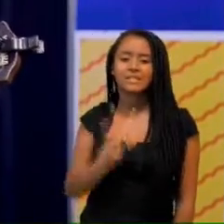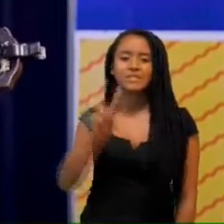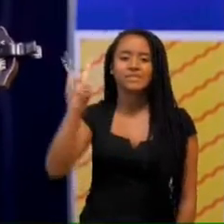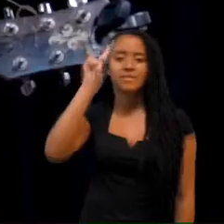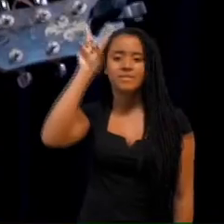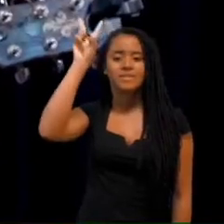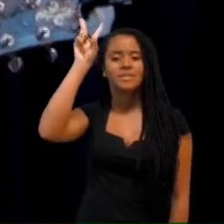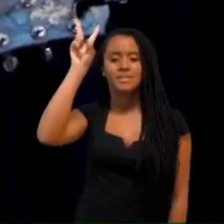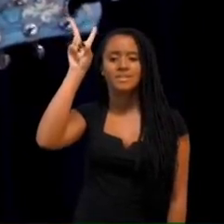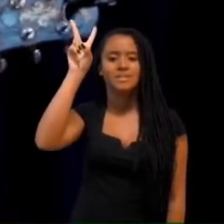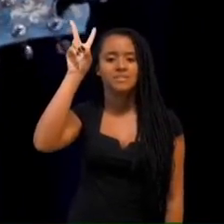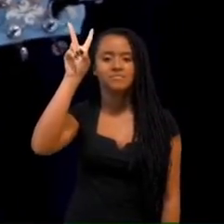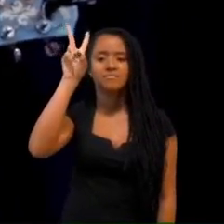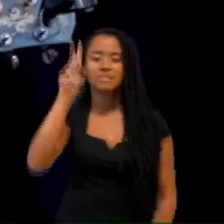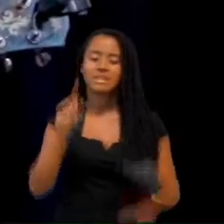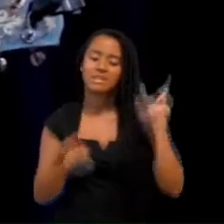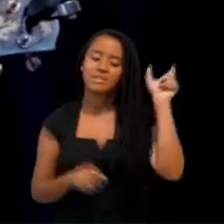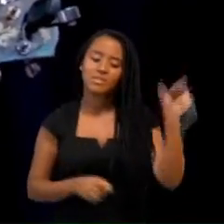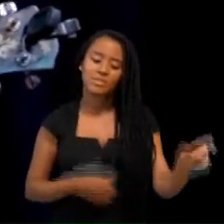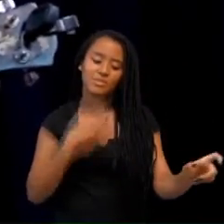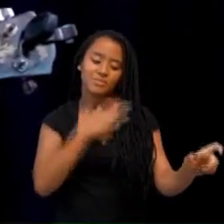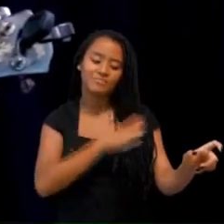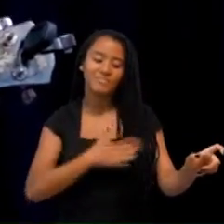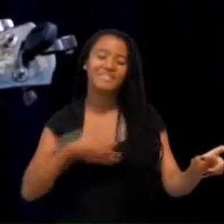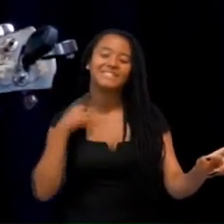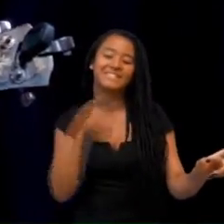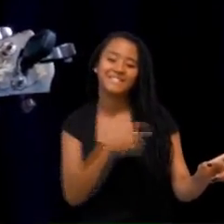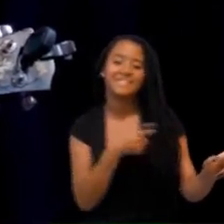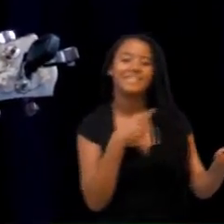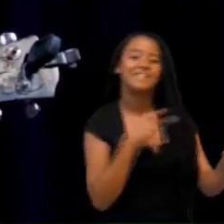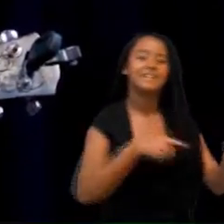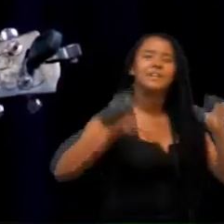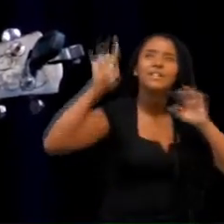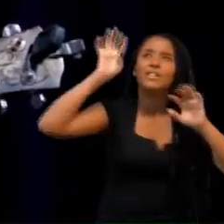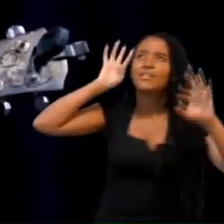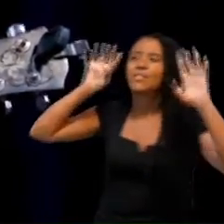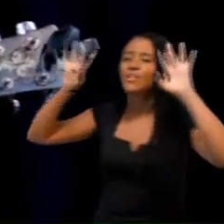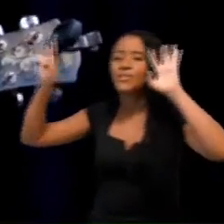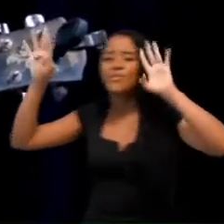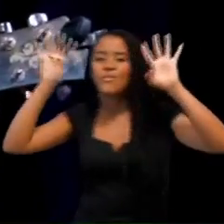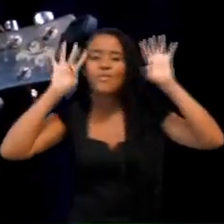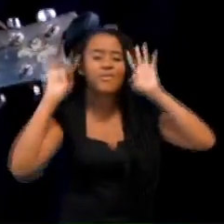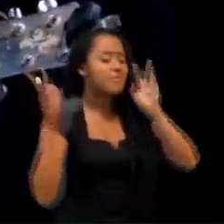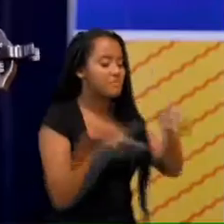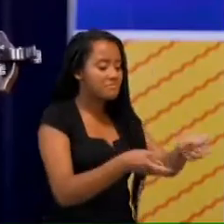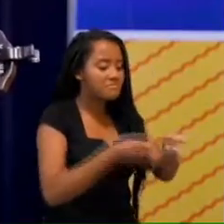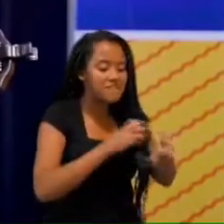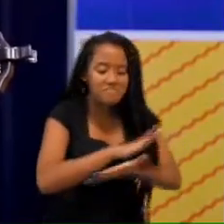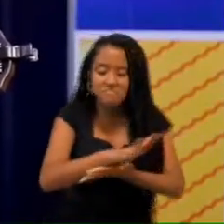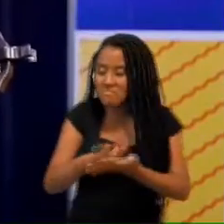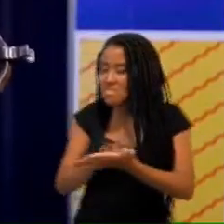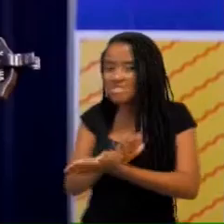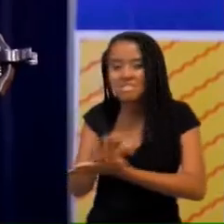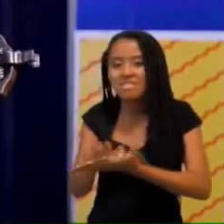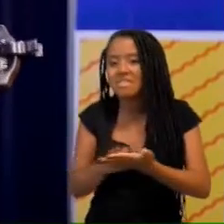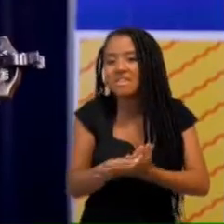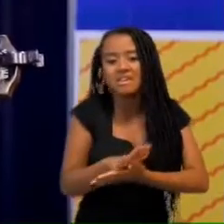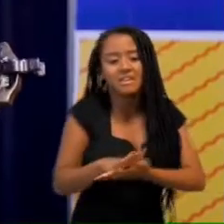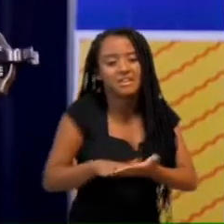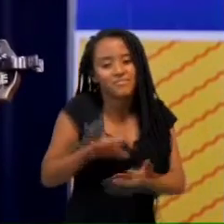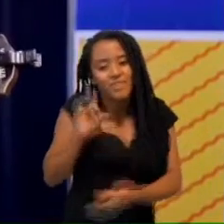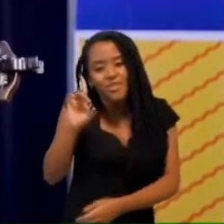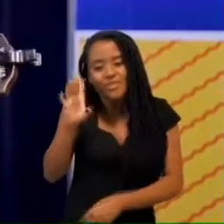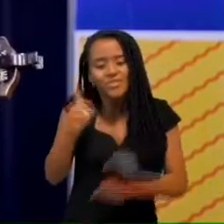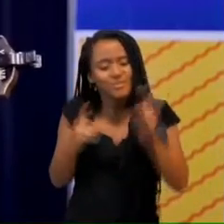derrubou tô caidinho por você eu tô girando não consigo ver mais nada